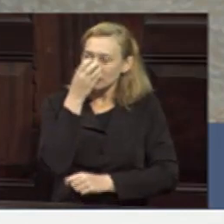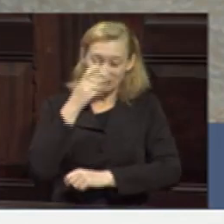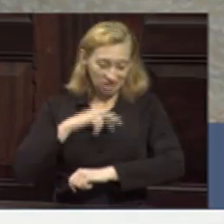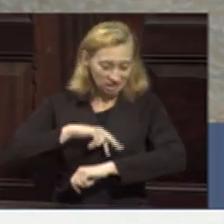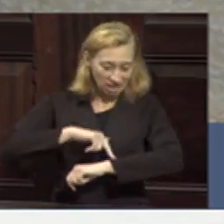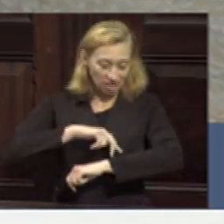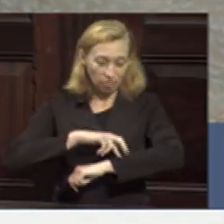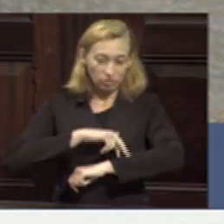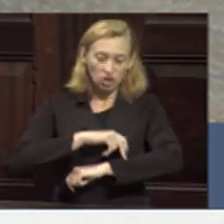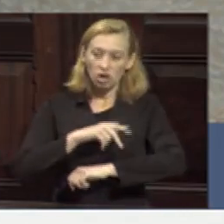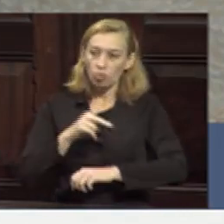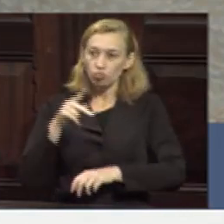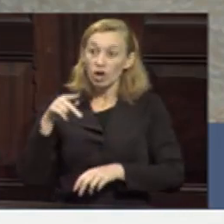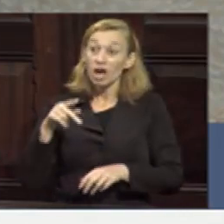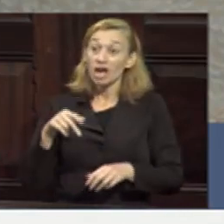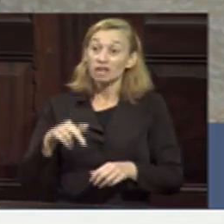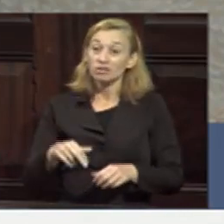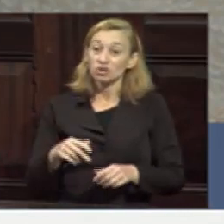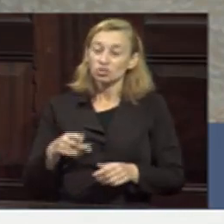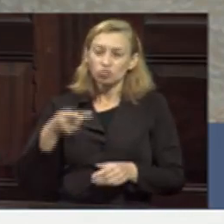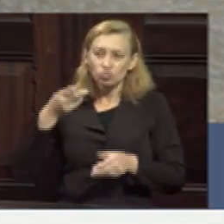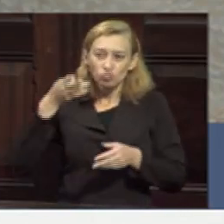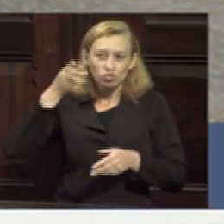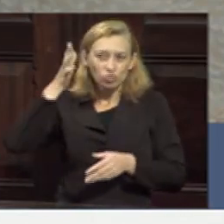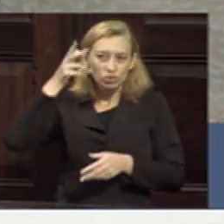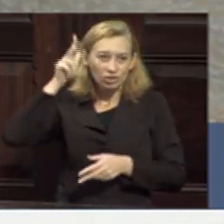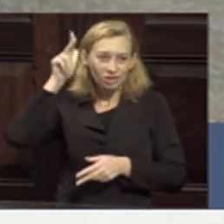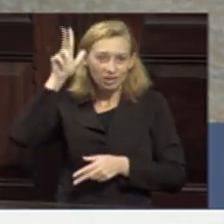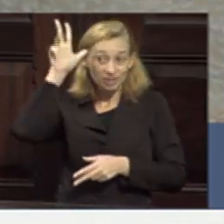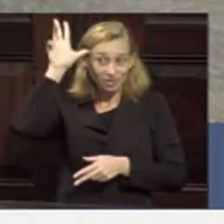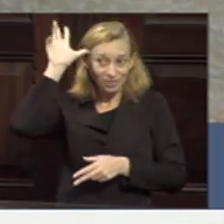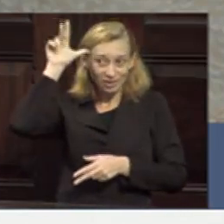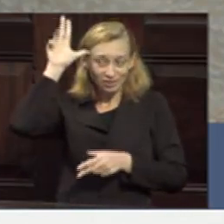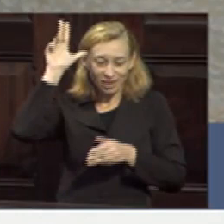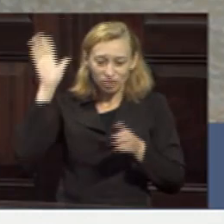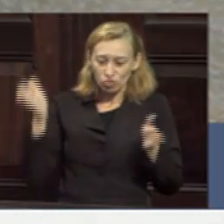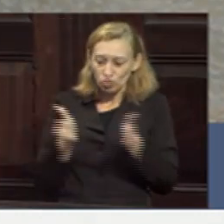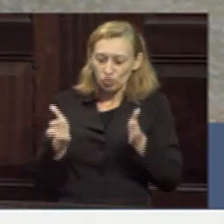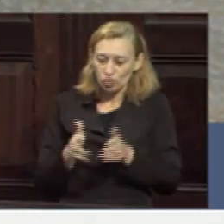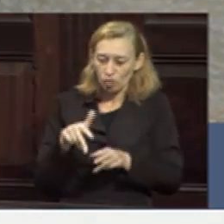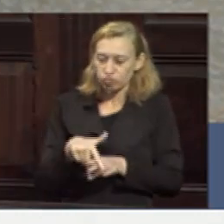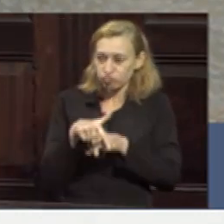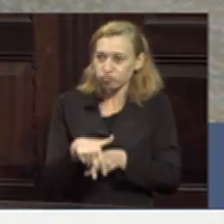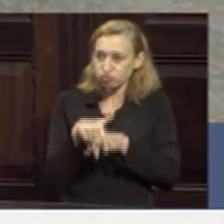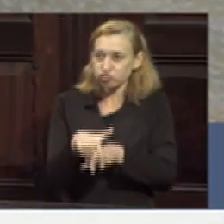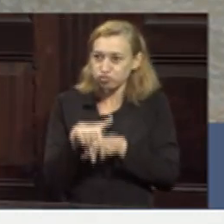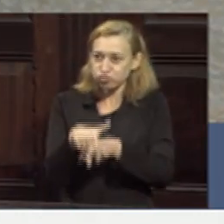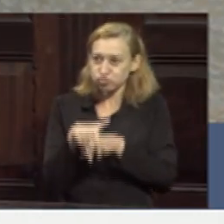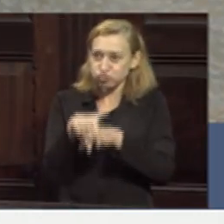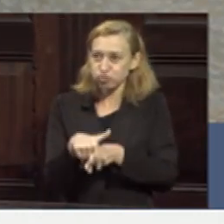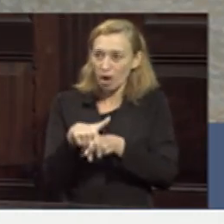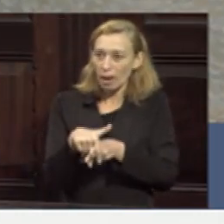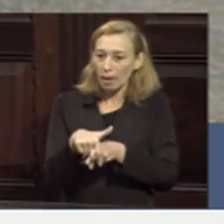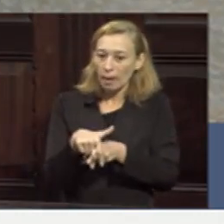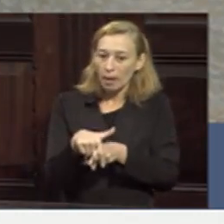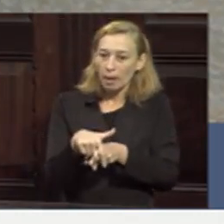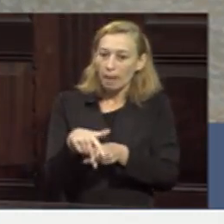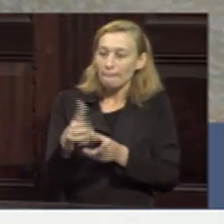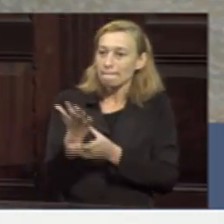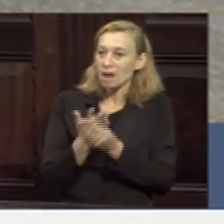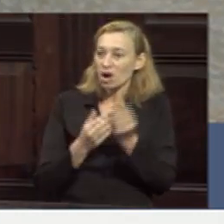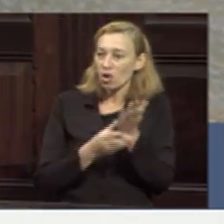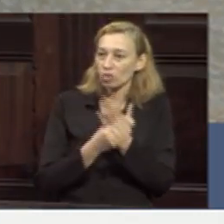cima de um jumento um aborto infeliz. Sem mãos, sem